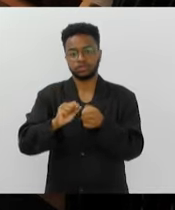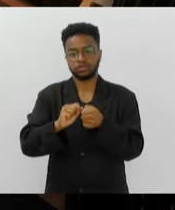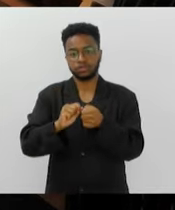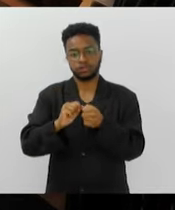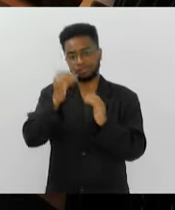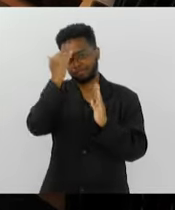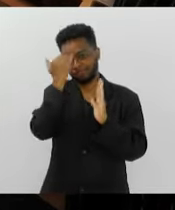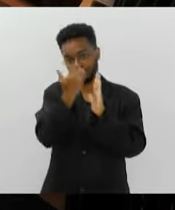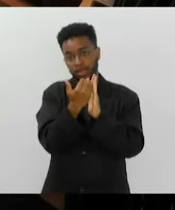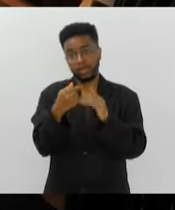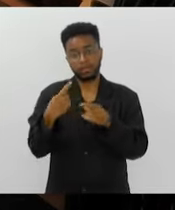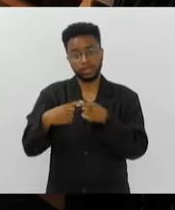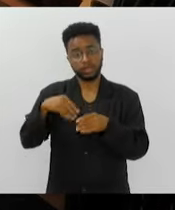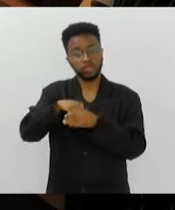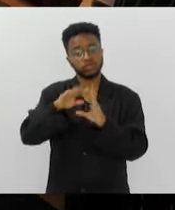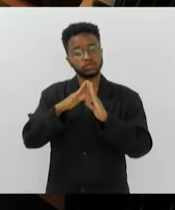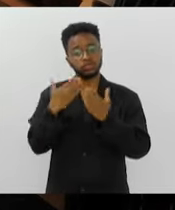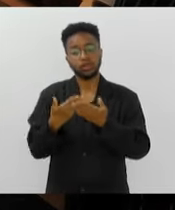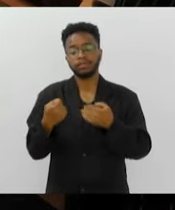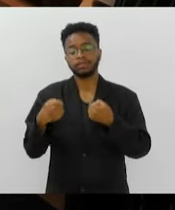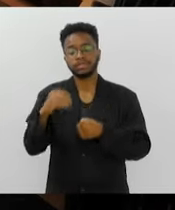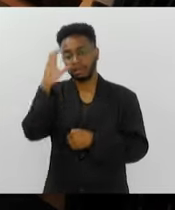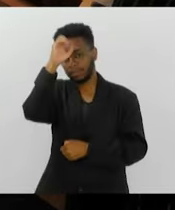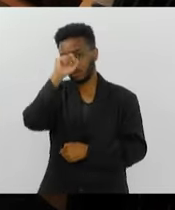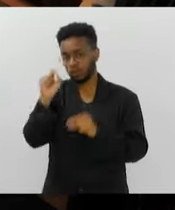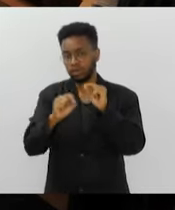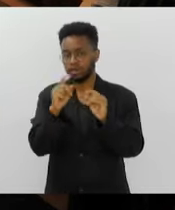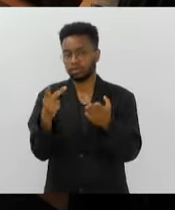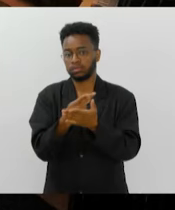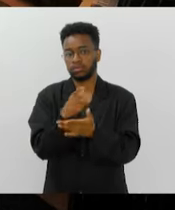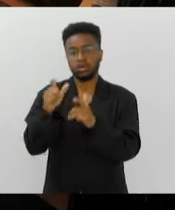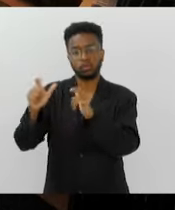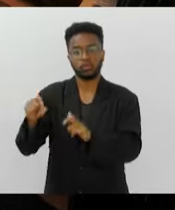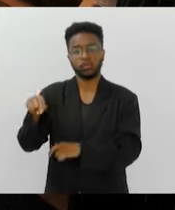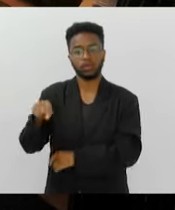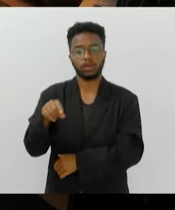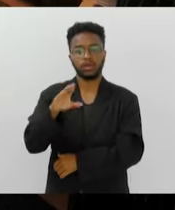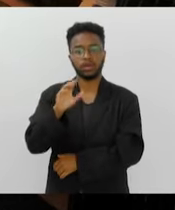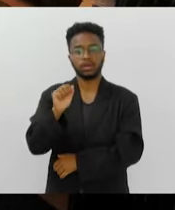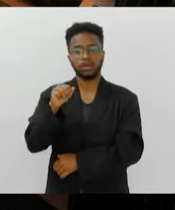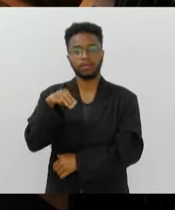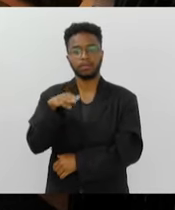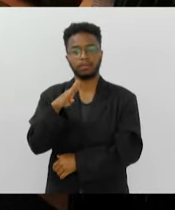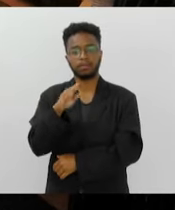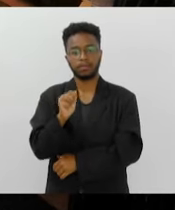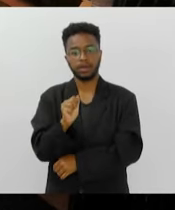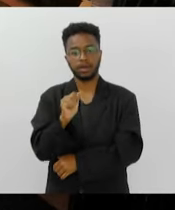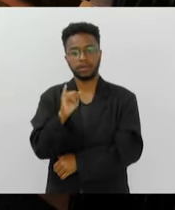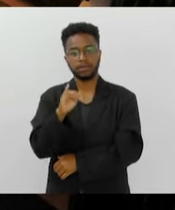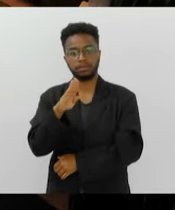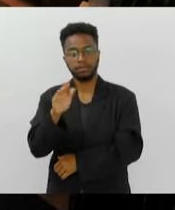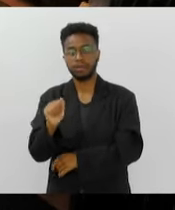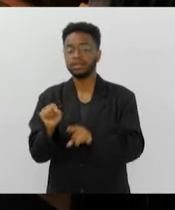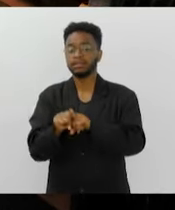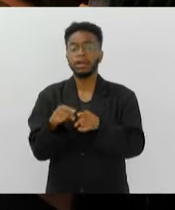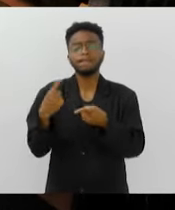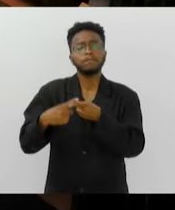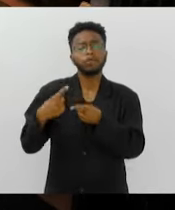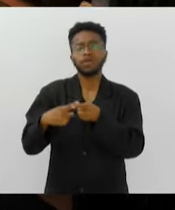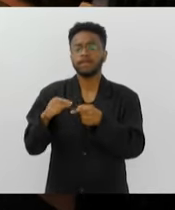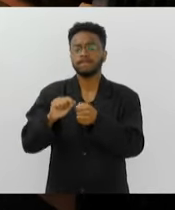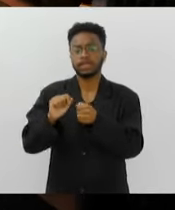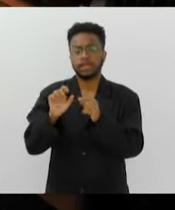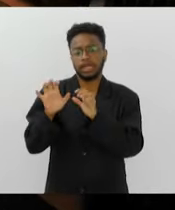que nas escolas se aprenda o que que aconteceu na usina cambaíba E por que que foi isso e por que que ficou tantos anos